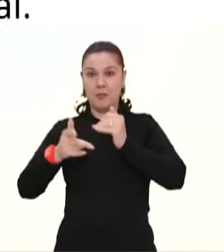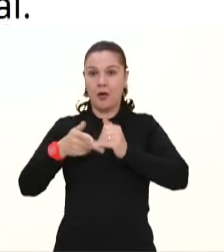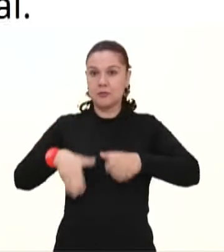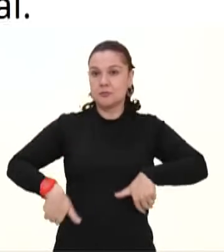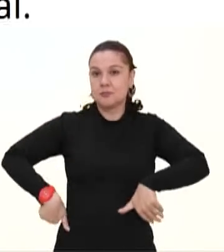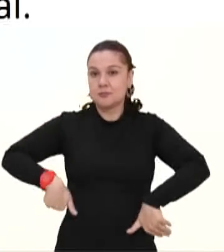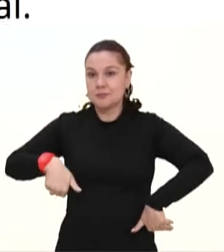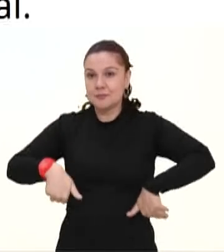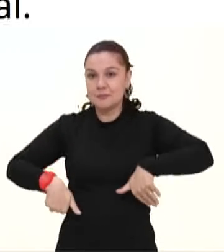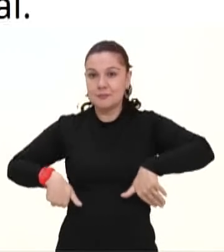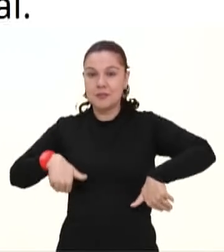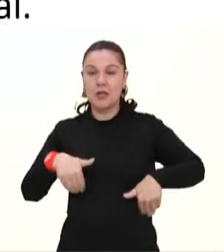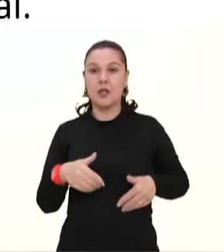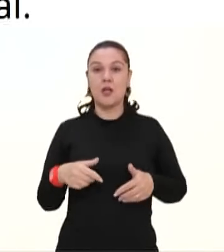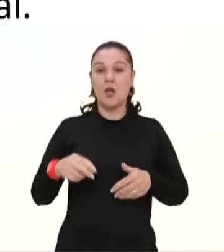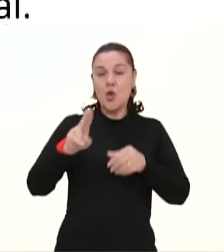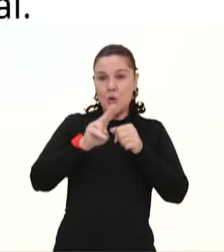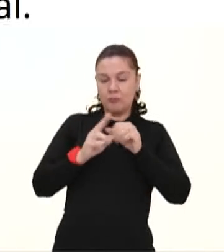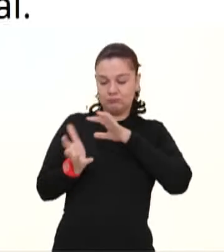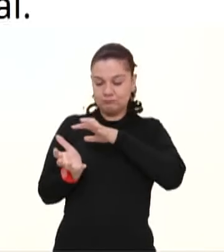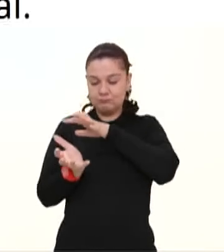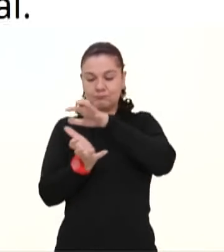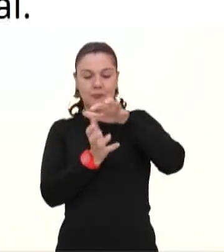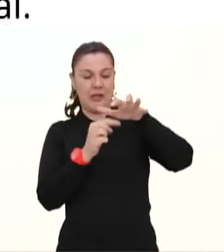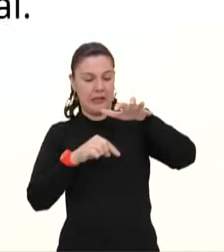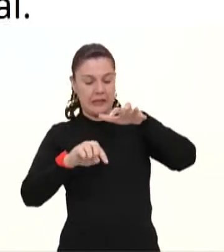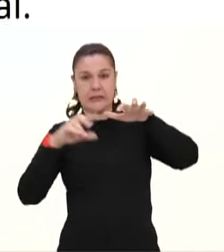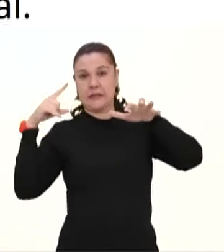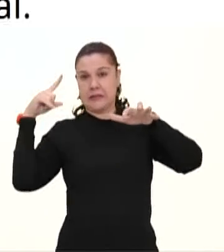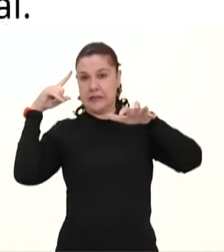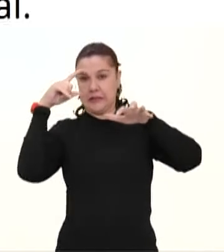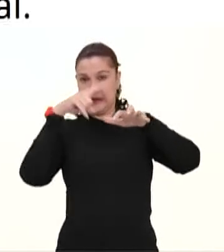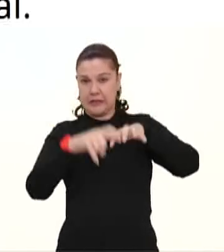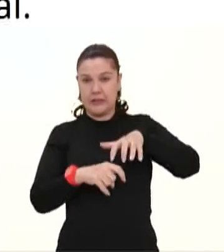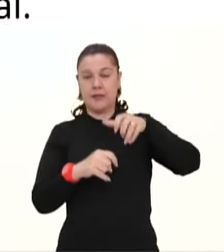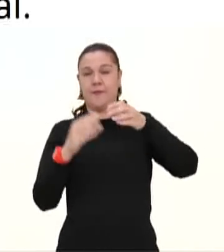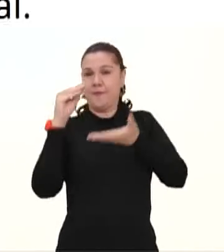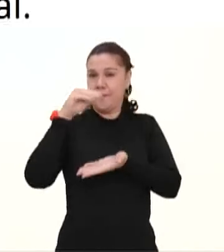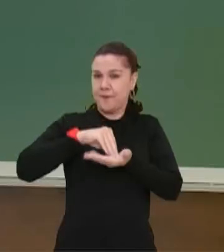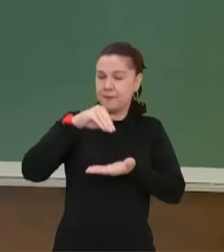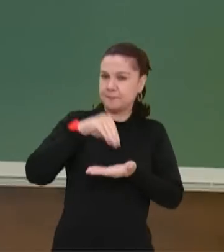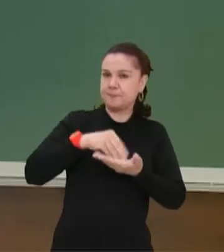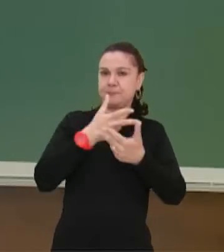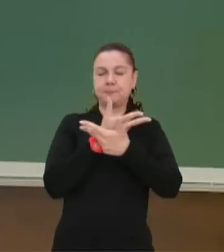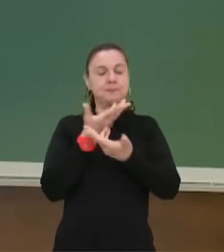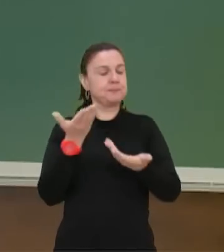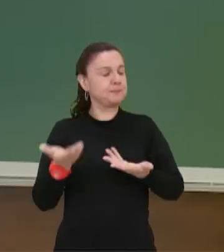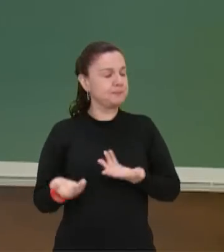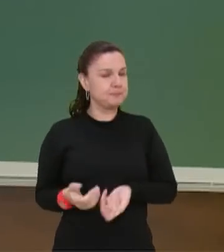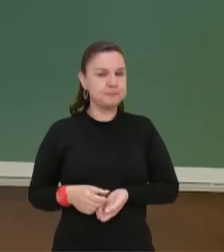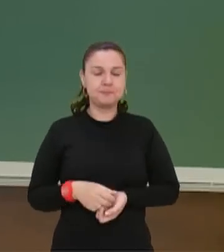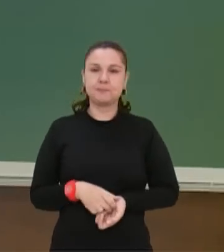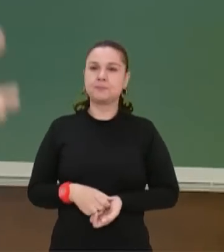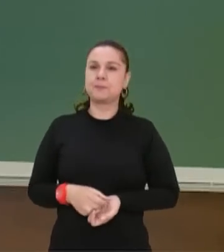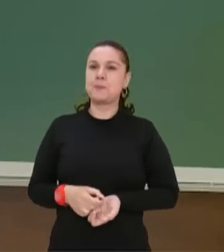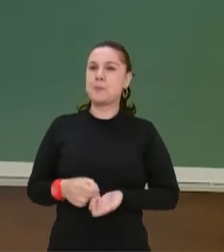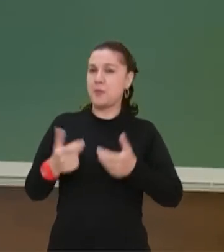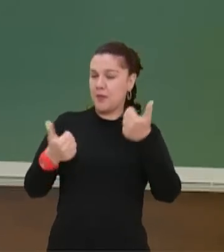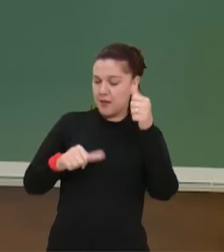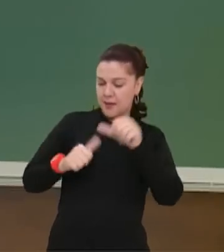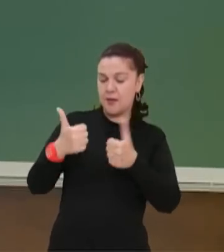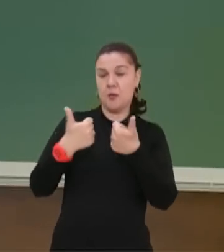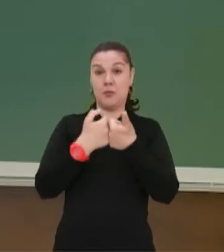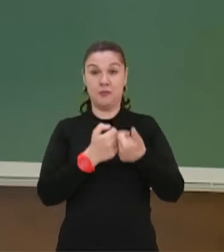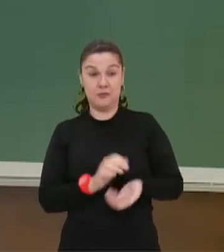vivia nesse meio com tanta dificuldade, com tanta escassez de fatores químicos